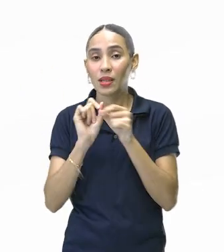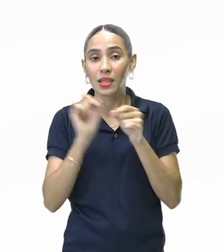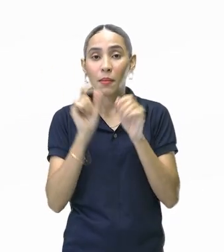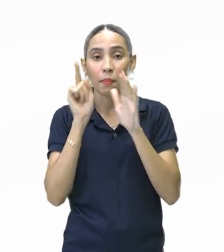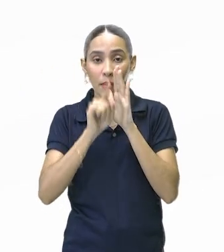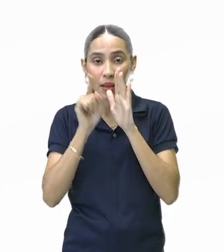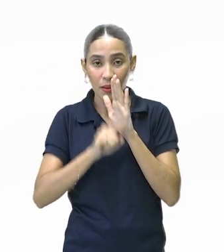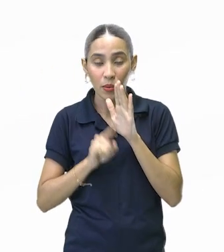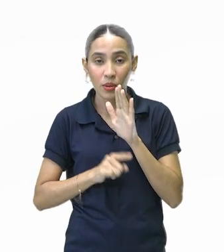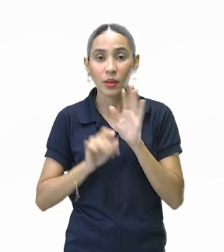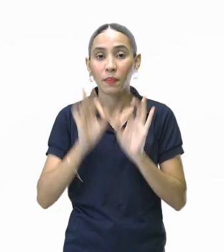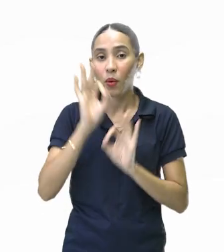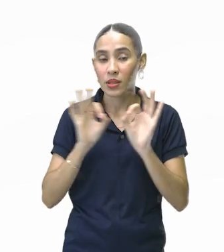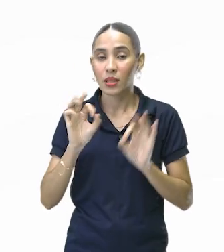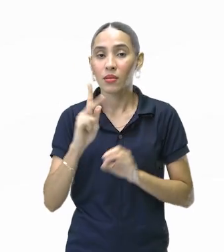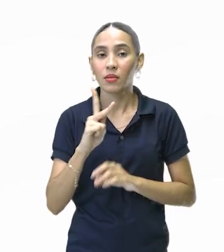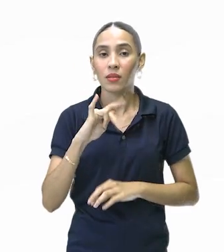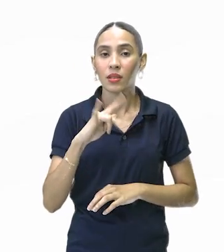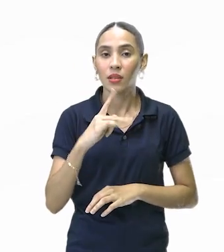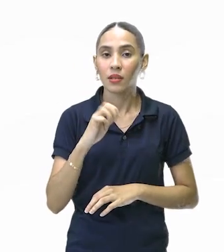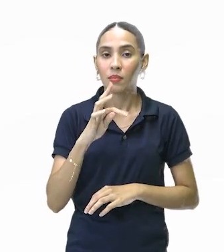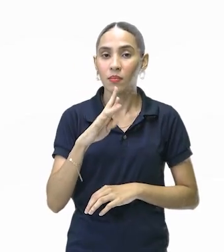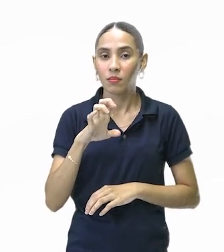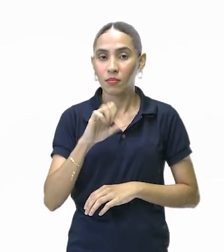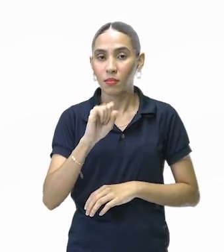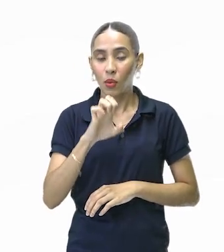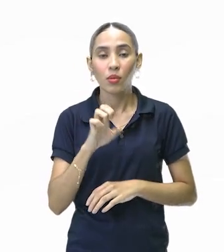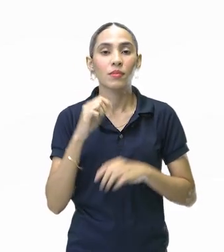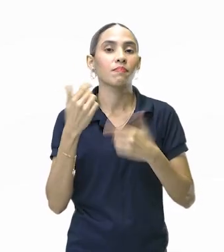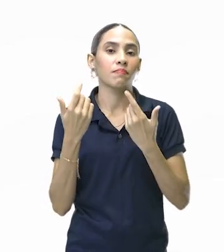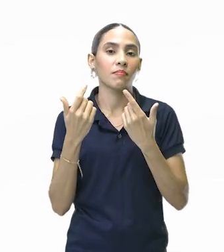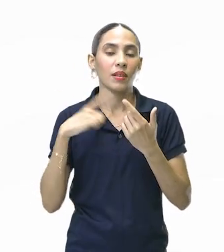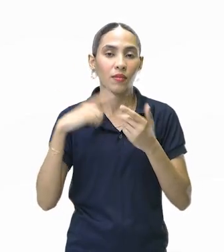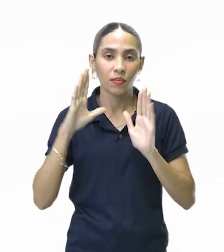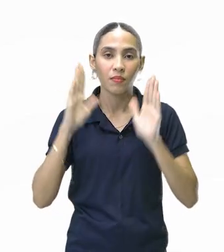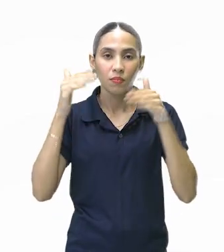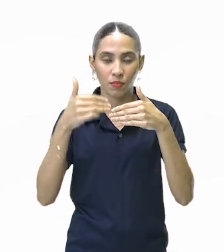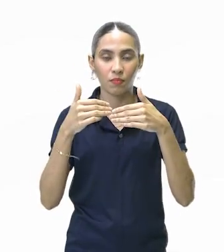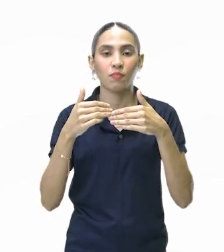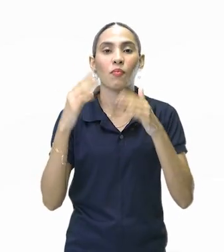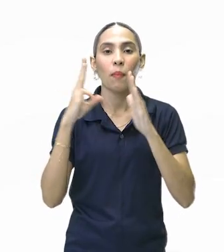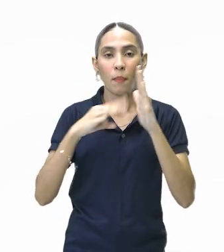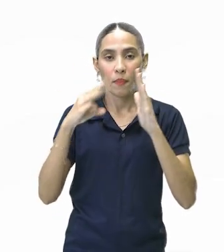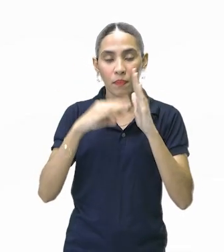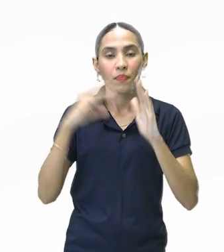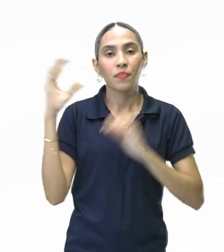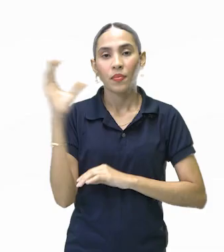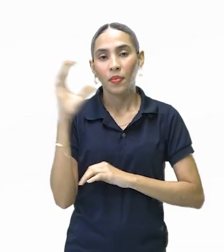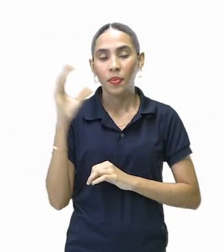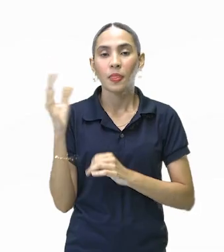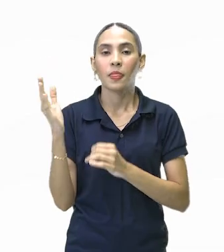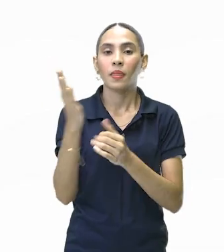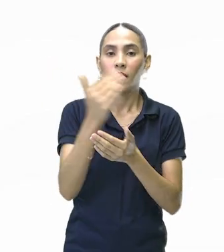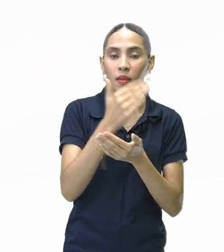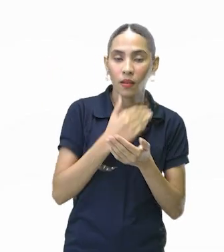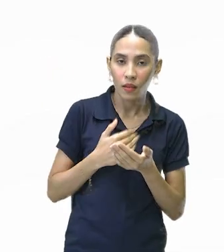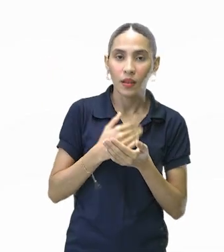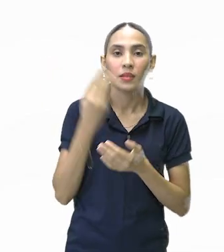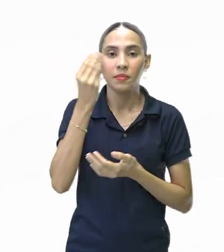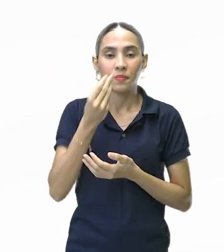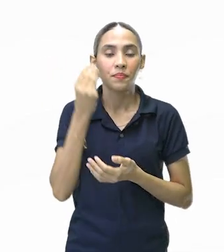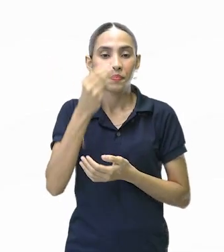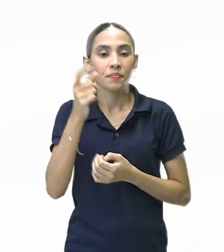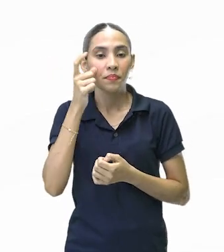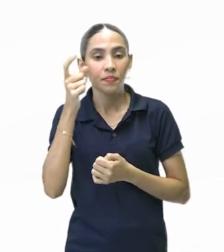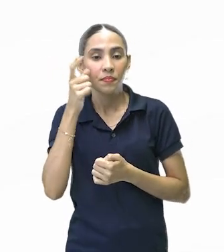e formular as hipóteses, né? Ou seja, trabalhar com o método científico, coletar dados por meio de observação e